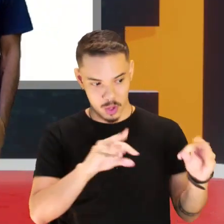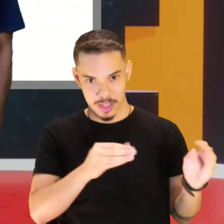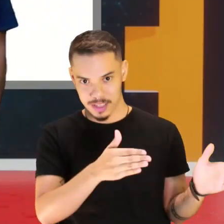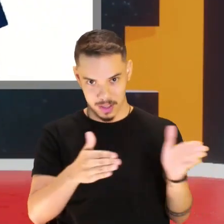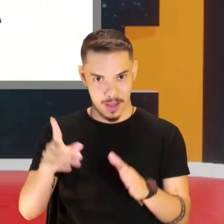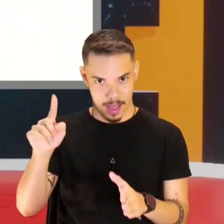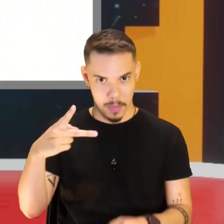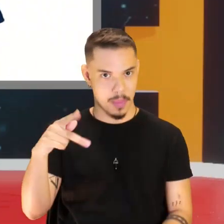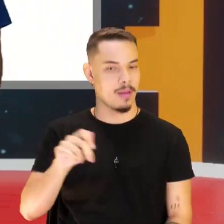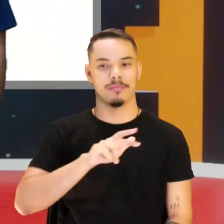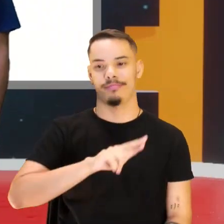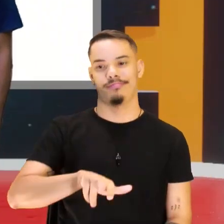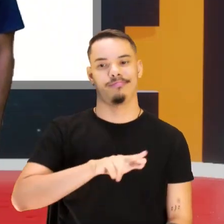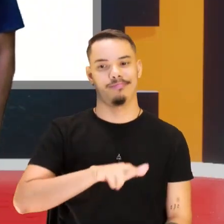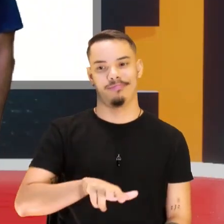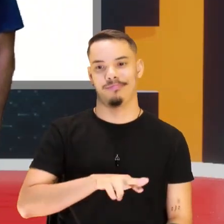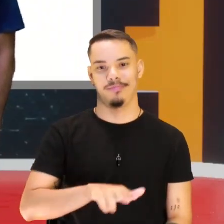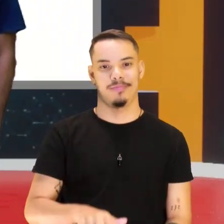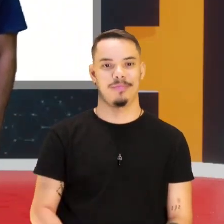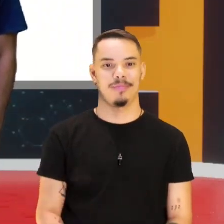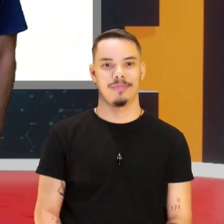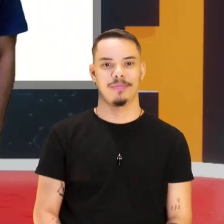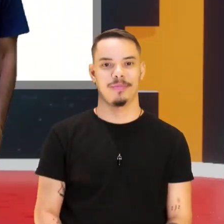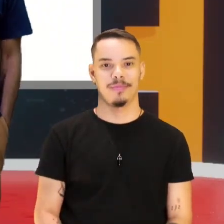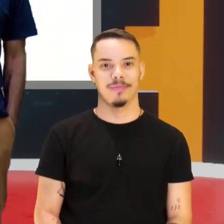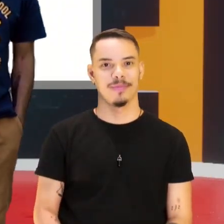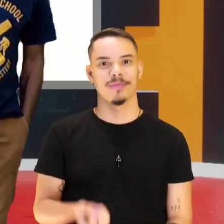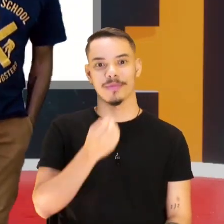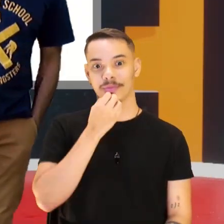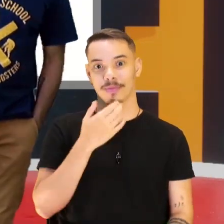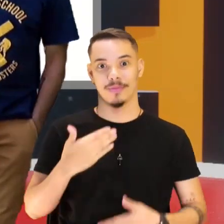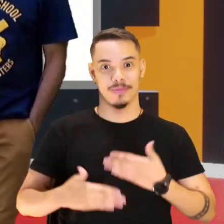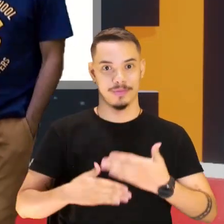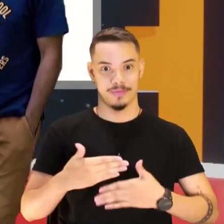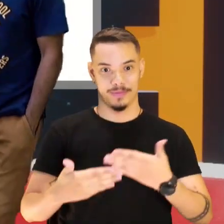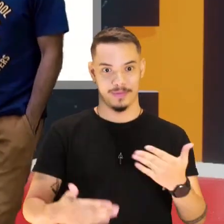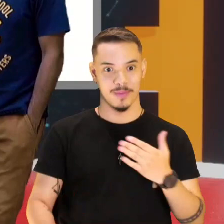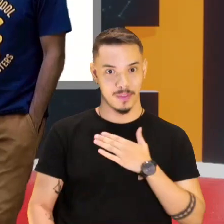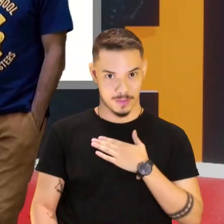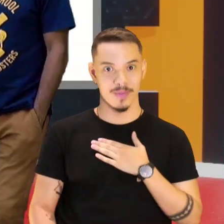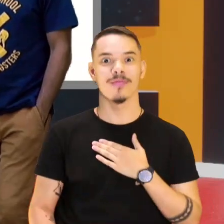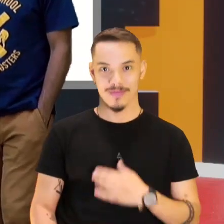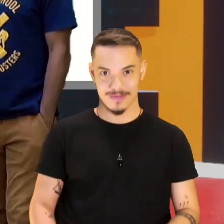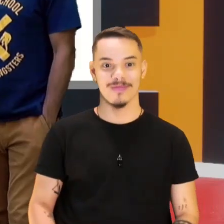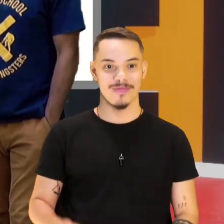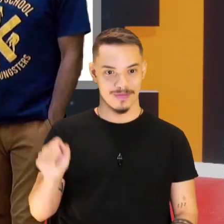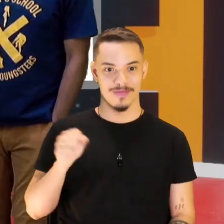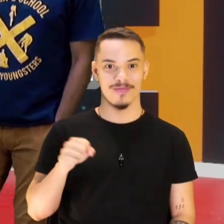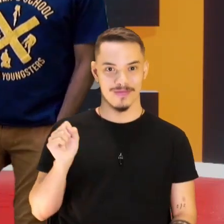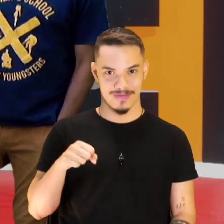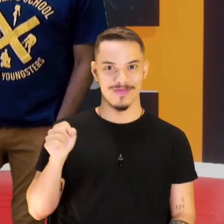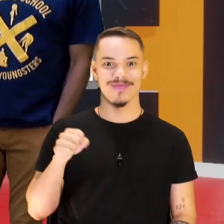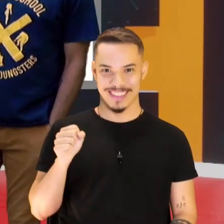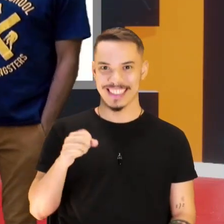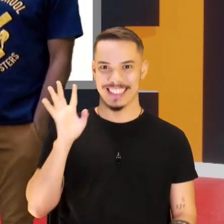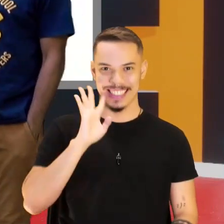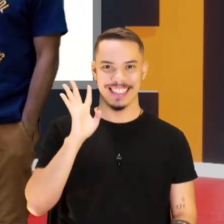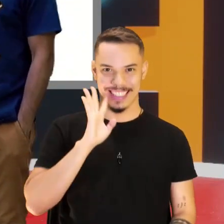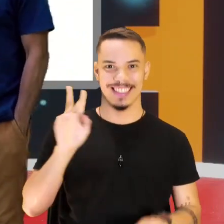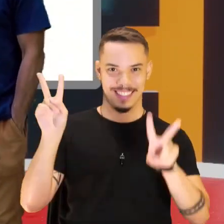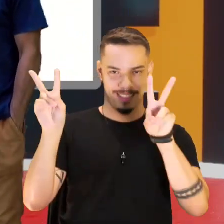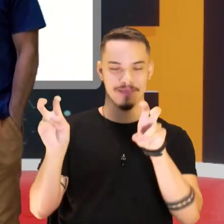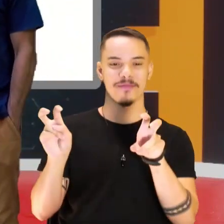é uma PA. E tá ficando bom. Agora, tô gostando. Tá gostando, Vitor? Tá ficando bom? Legal esse assunto,